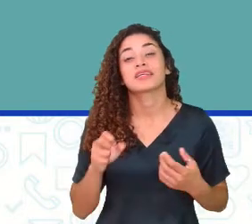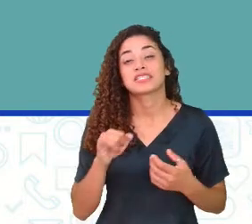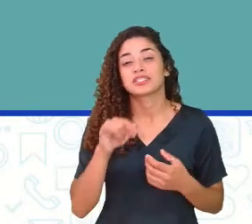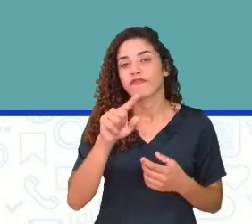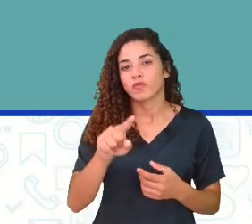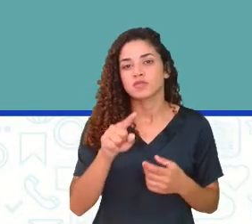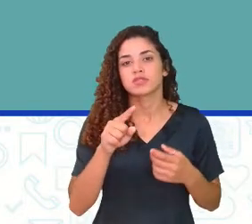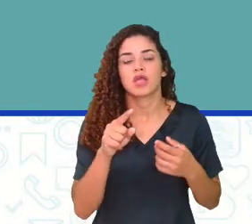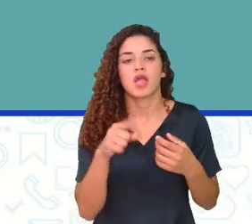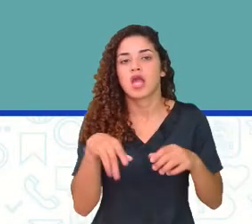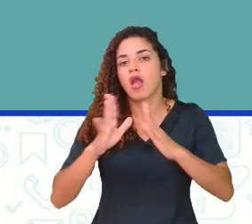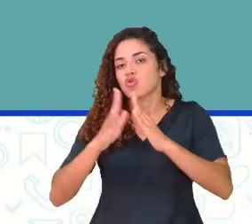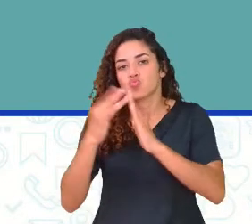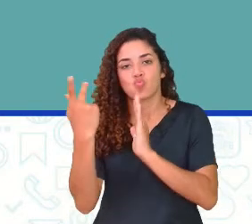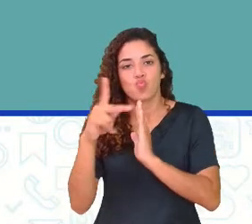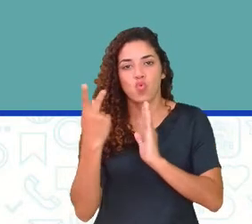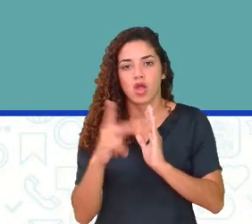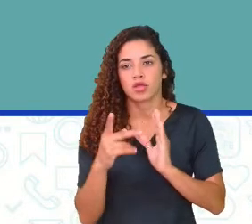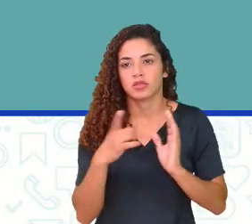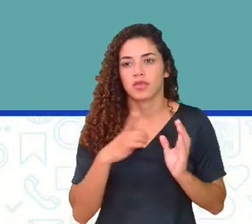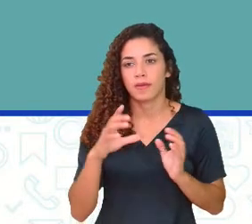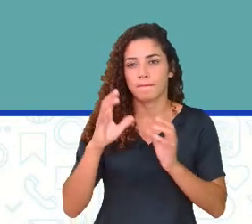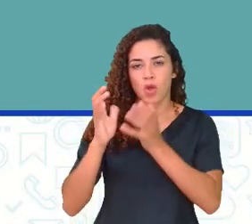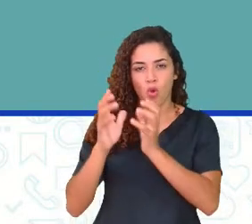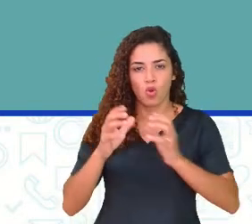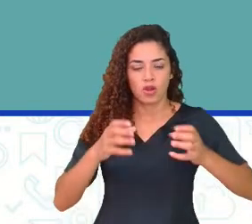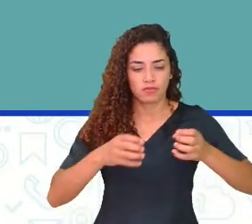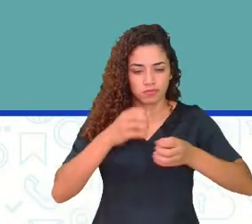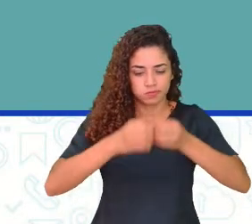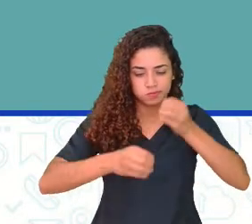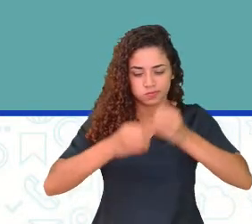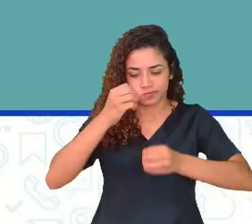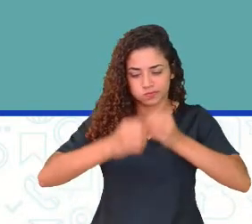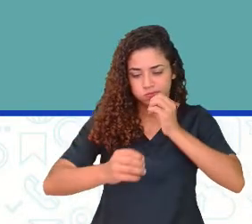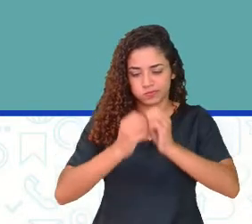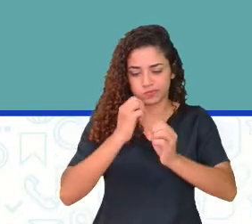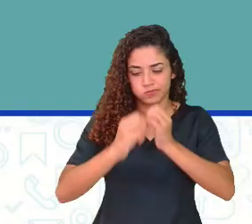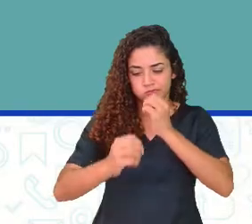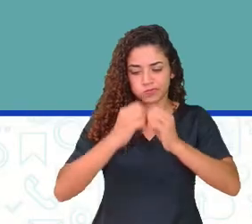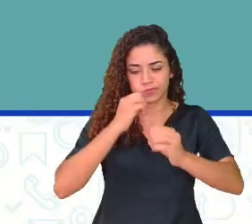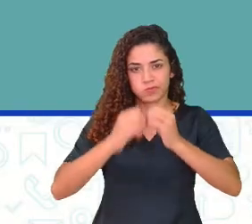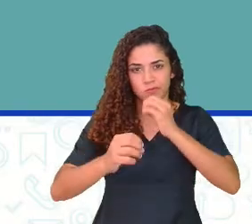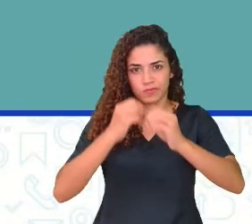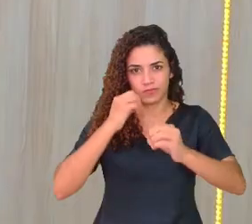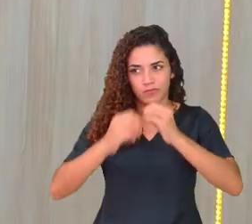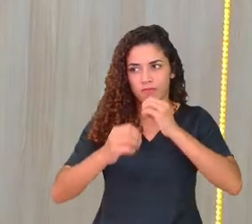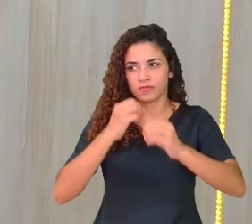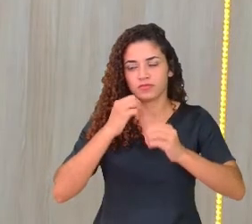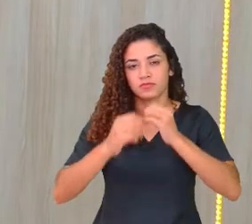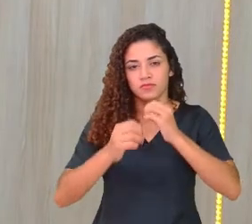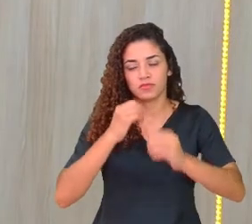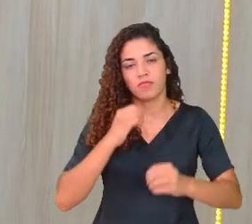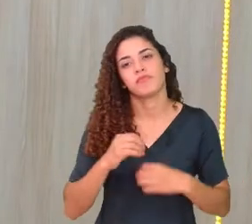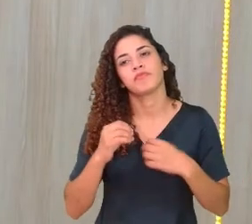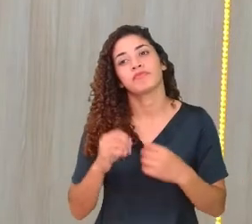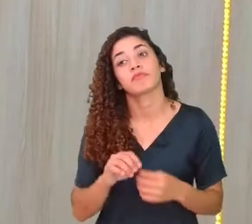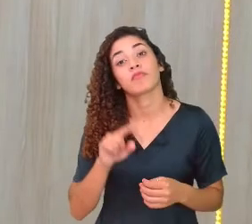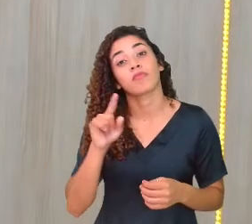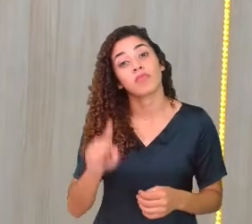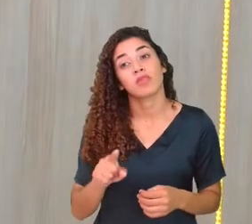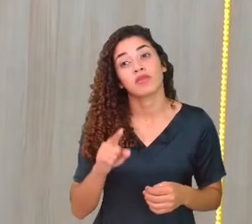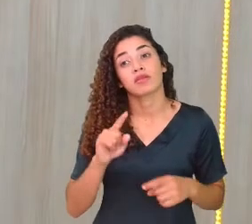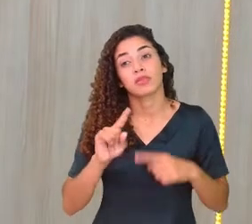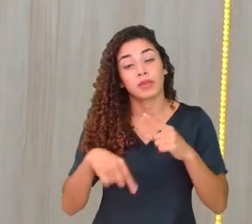atritar em casa, não é? 2 bolas, eu acho que nas aulas anteriores eu fiz isso, 2 bolas, e você